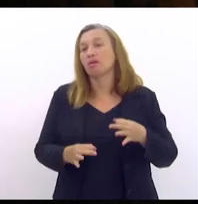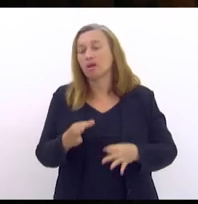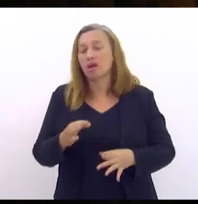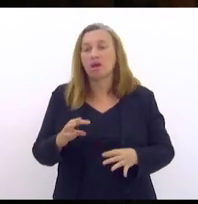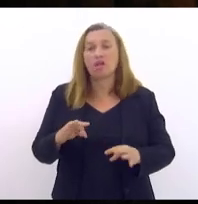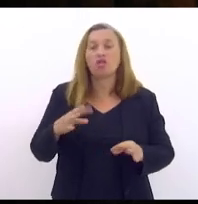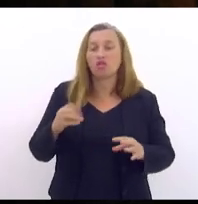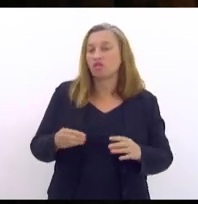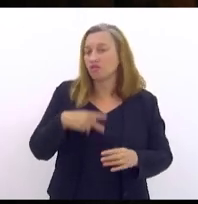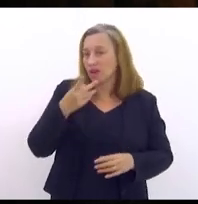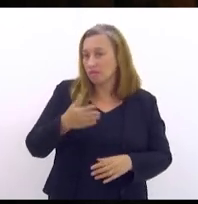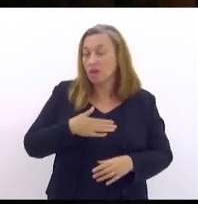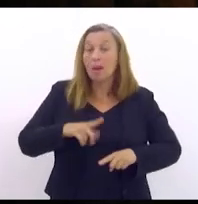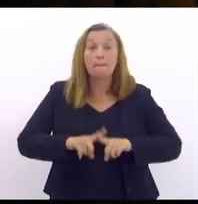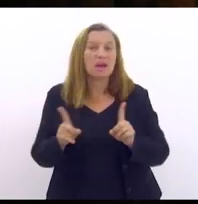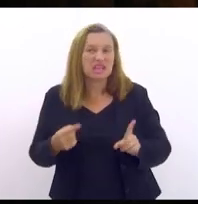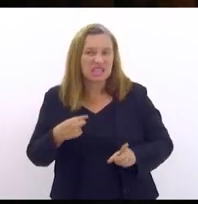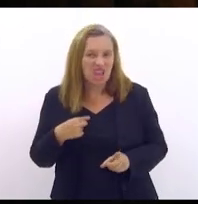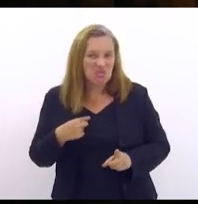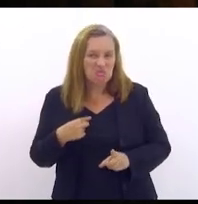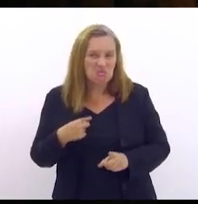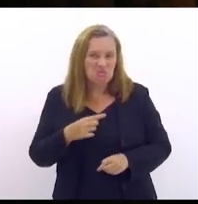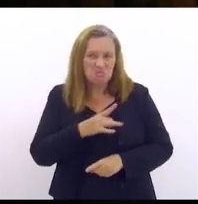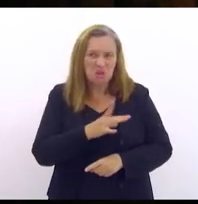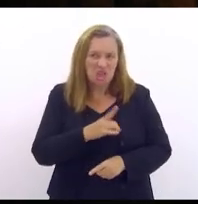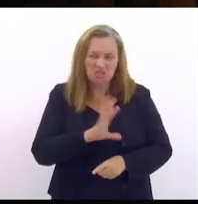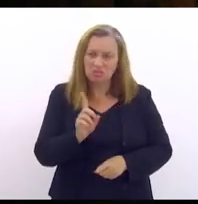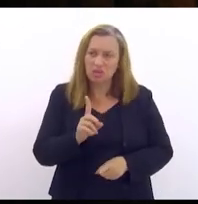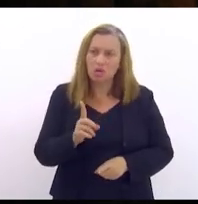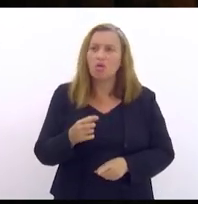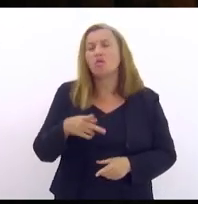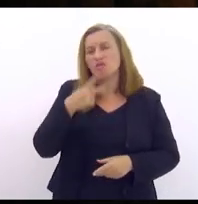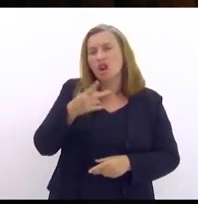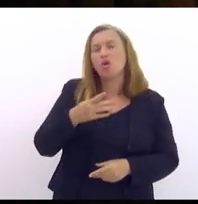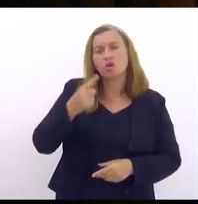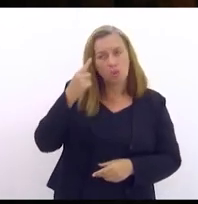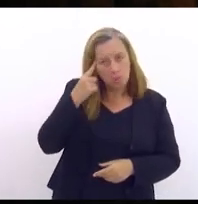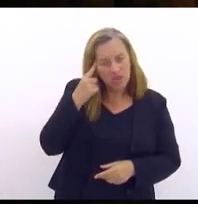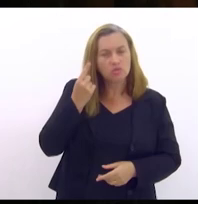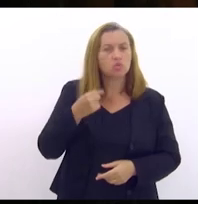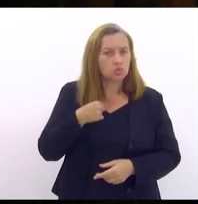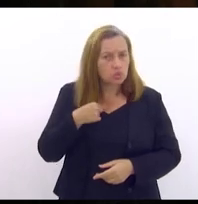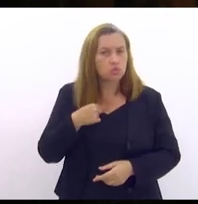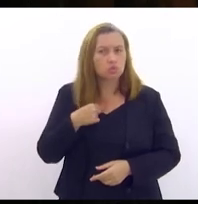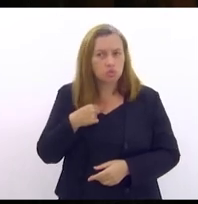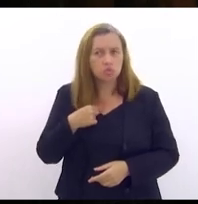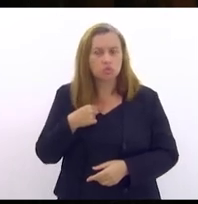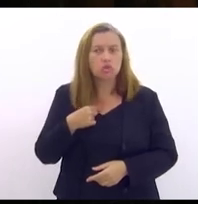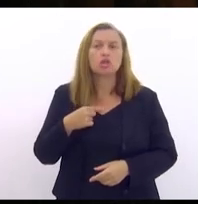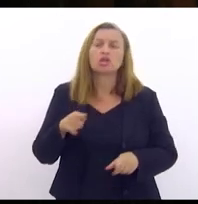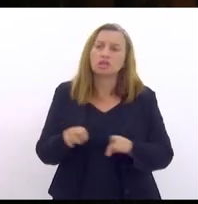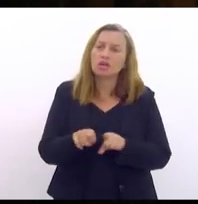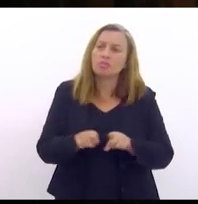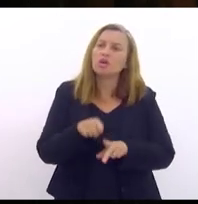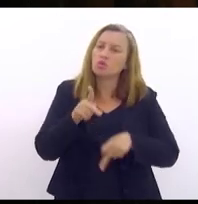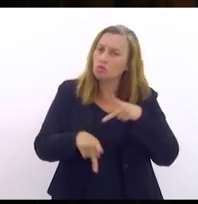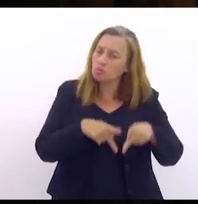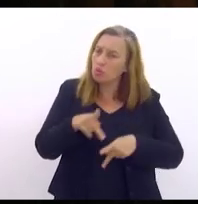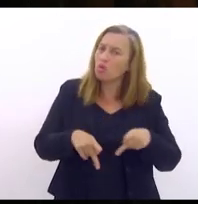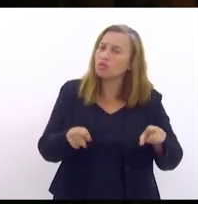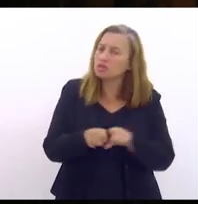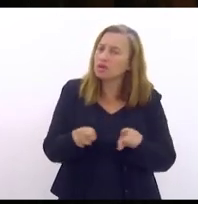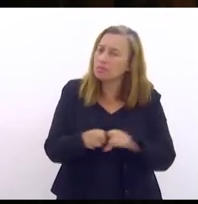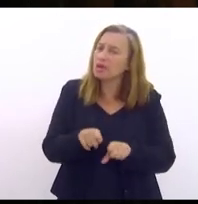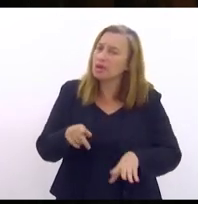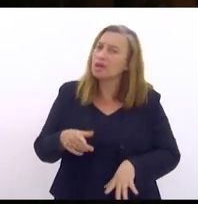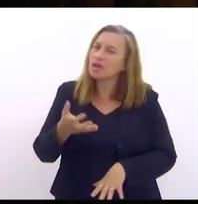minhas falas, mas eu não vou me furtar a dizer o que penso e o que boa parte da população que me trouxe até aqui num segundo